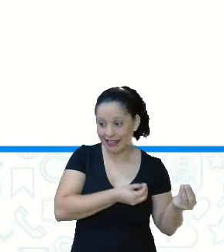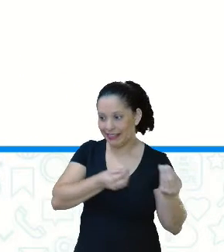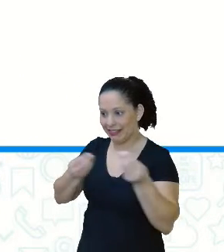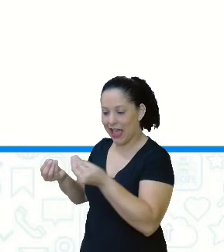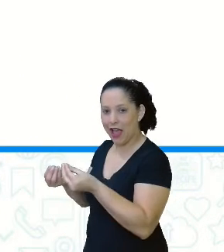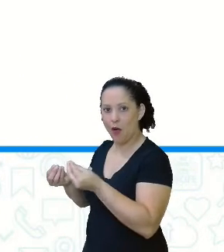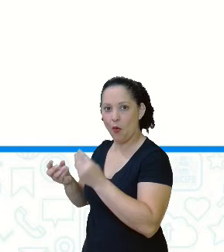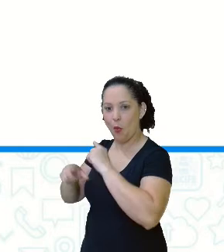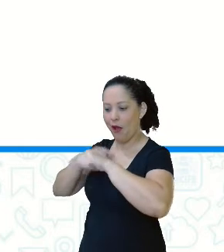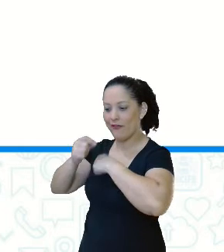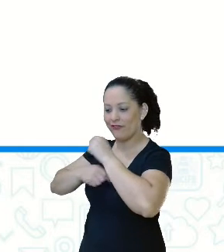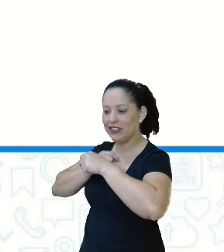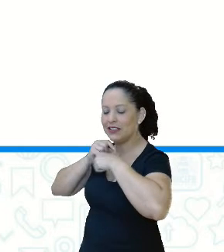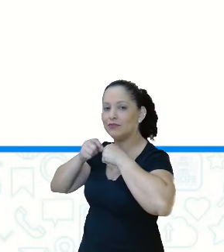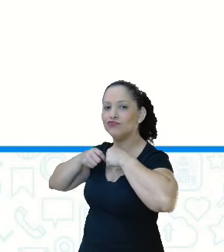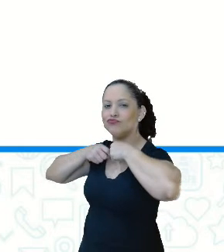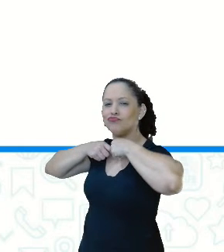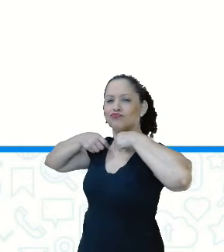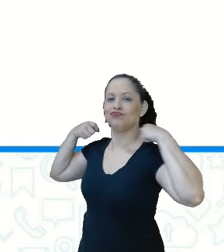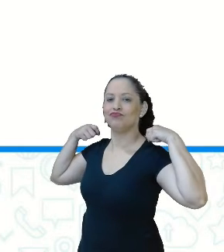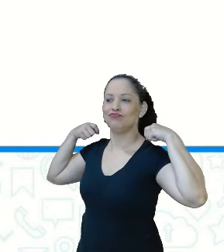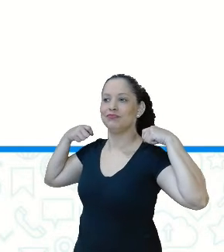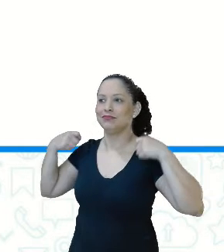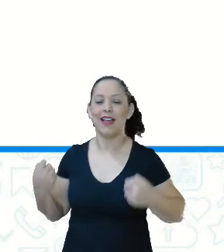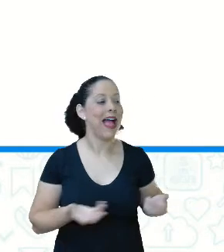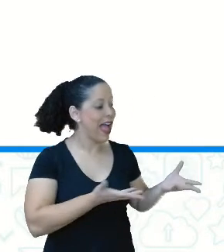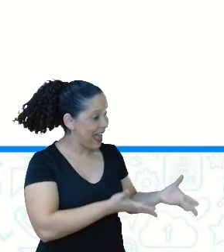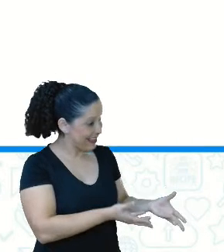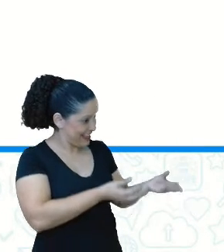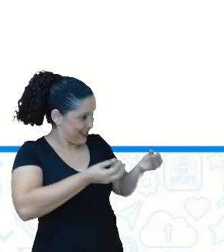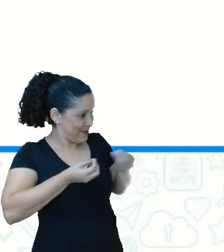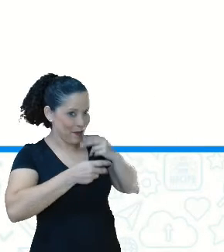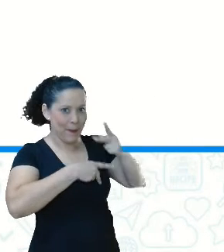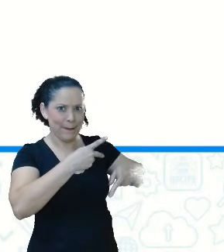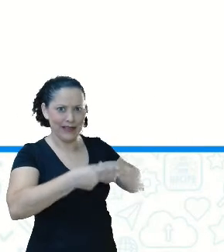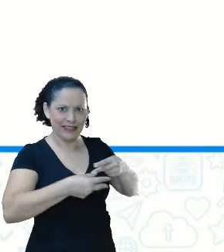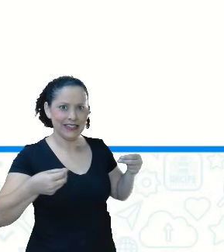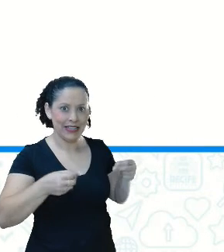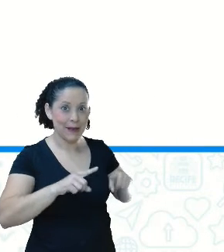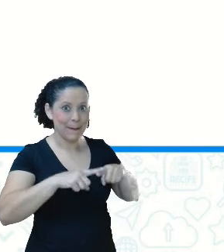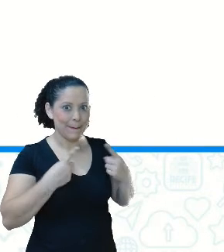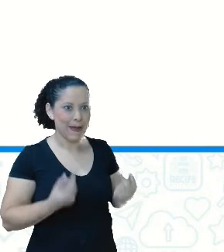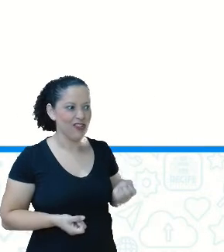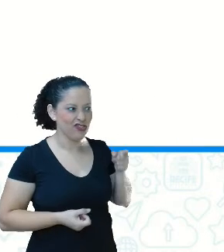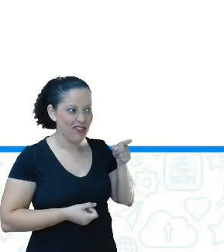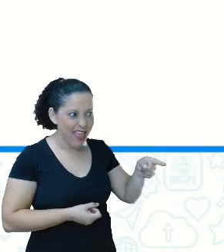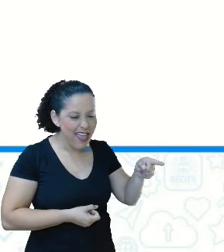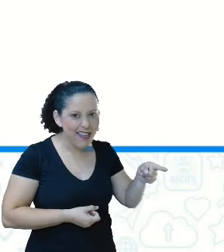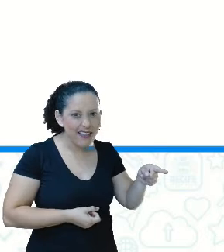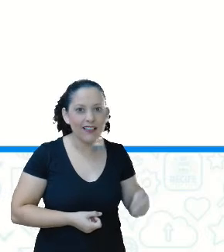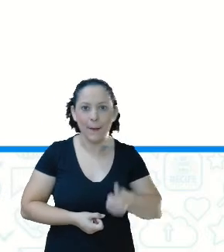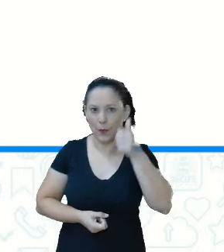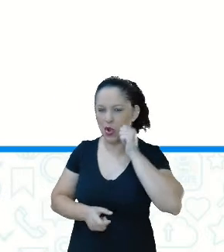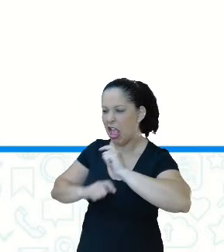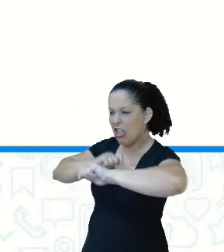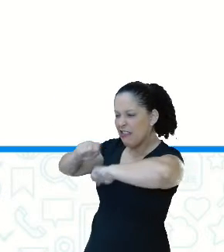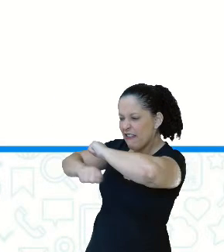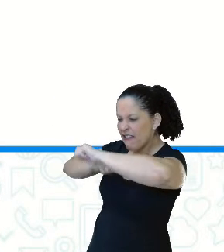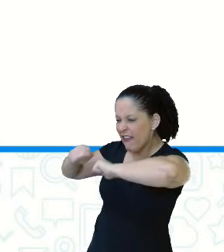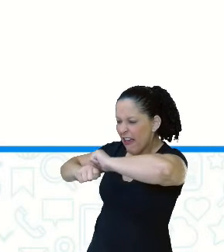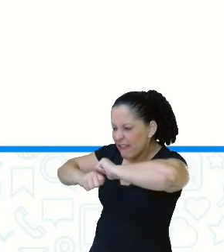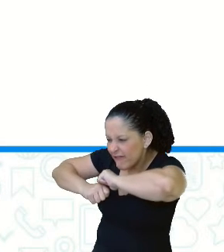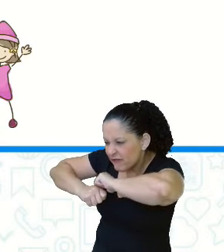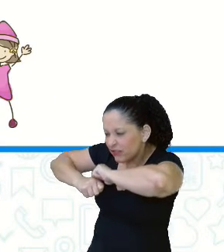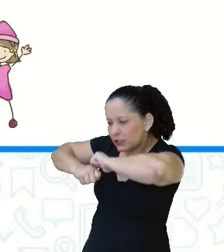Muito contente, Branca de Neve aceitou o presente. Só que a rainha apertou a fita com tanta força que a